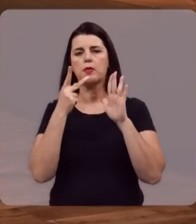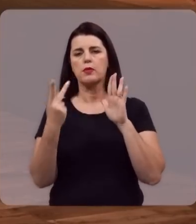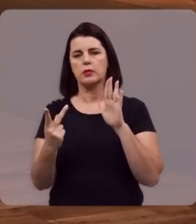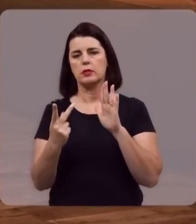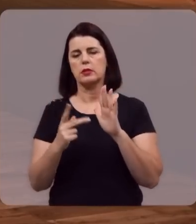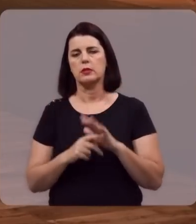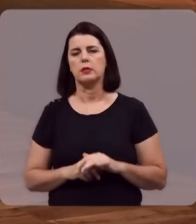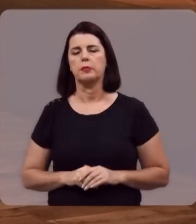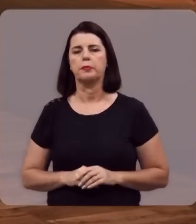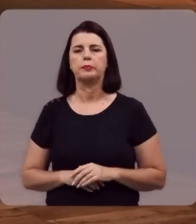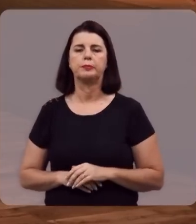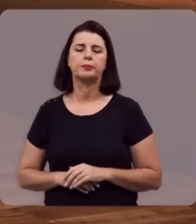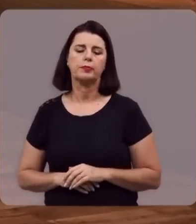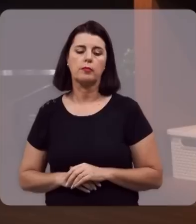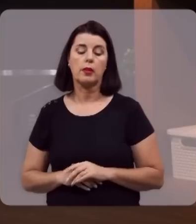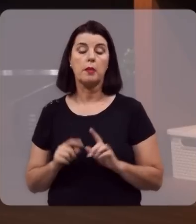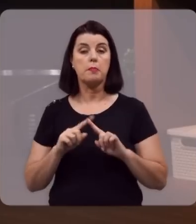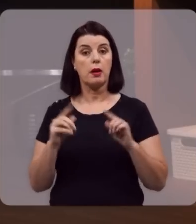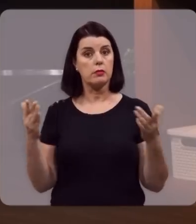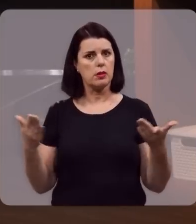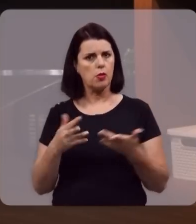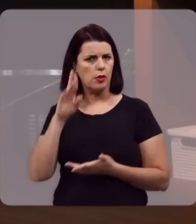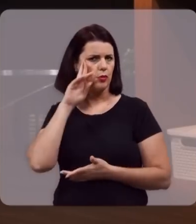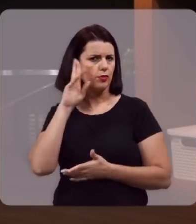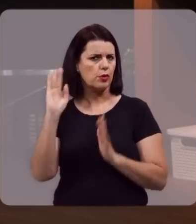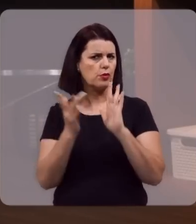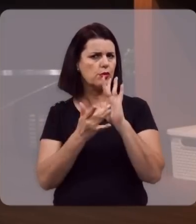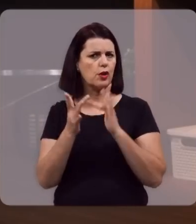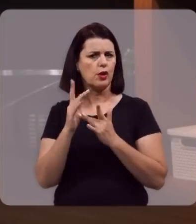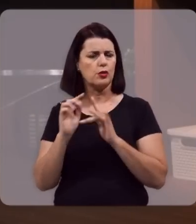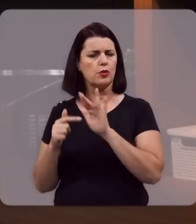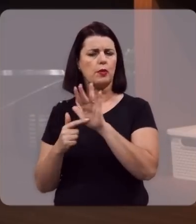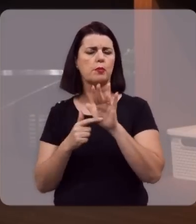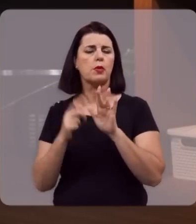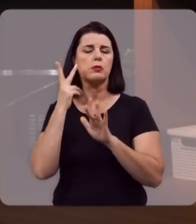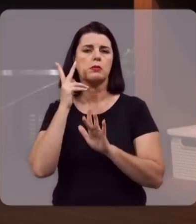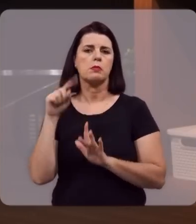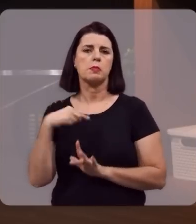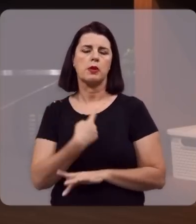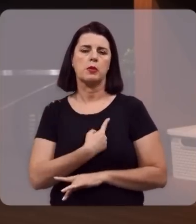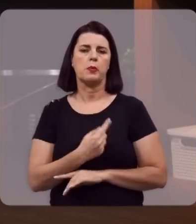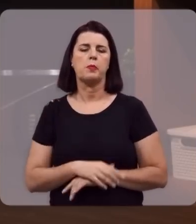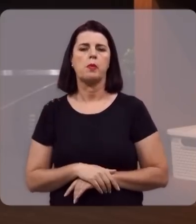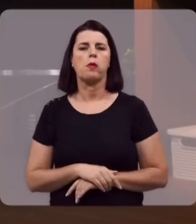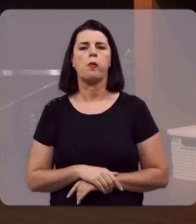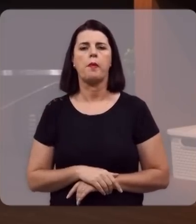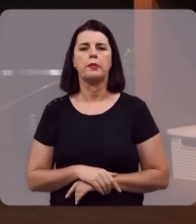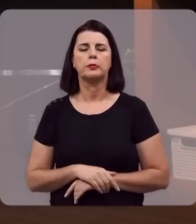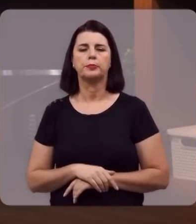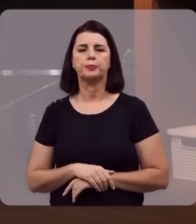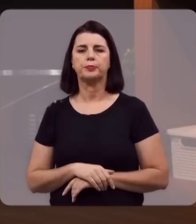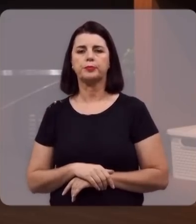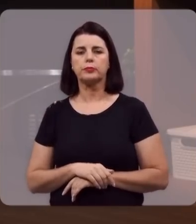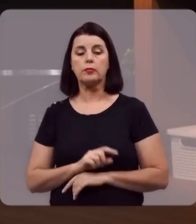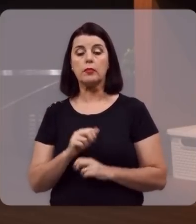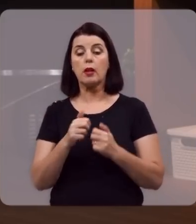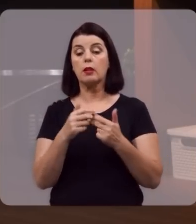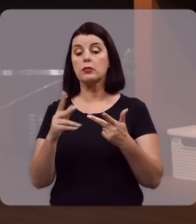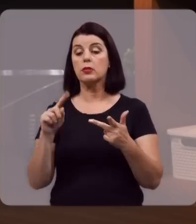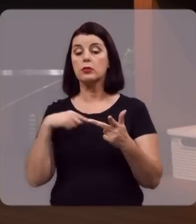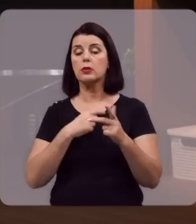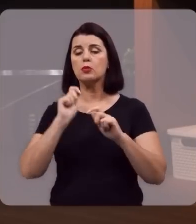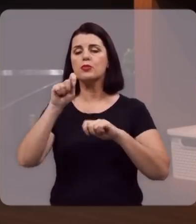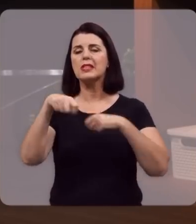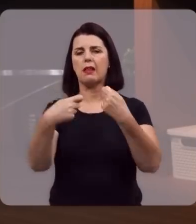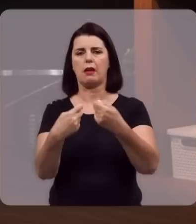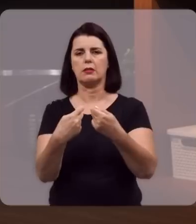território. Mas agora o Senhor Jesus Cristo vai trazer para nós aquele que nós chamamos